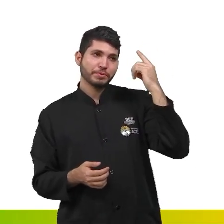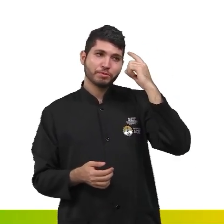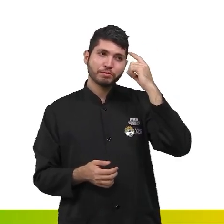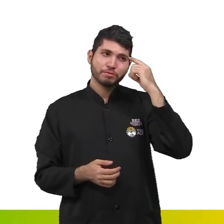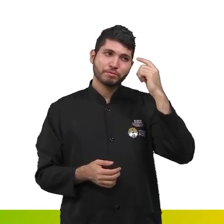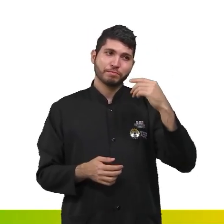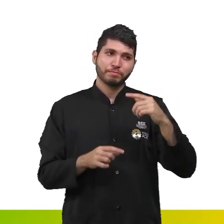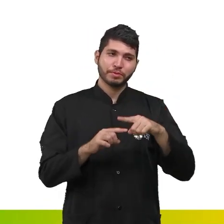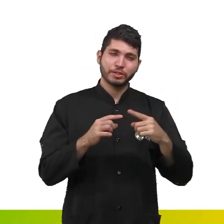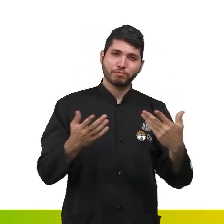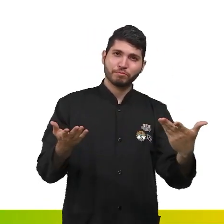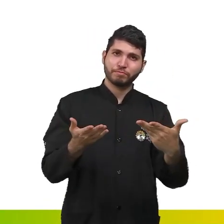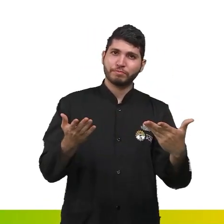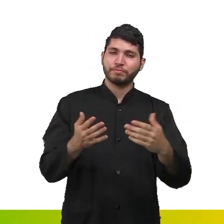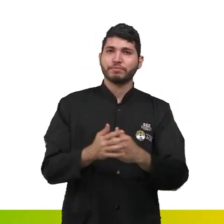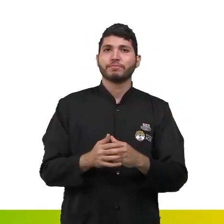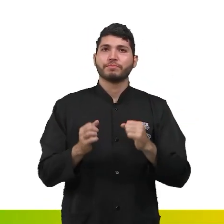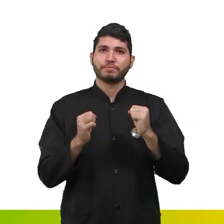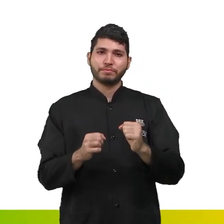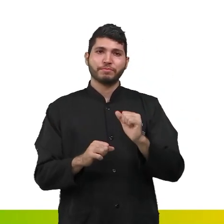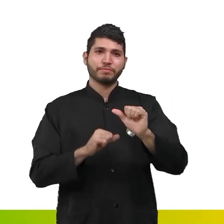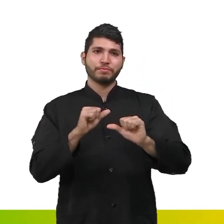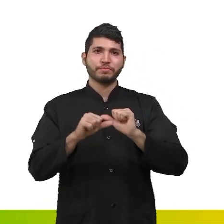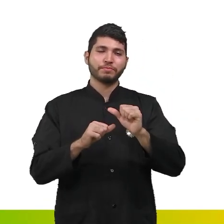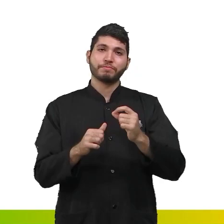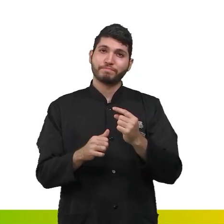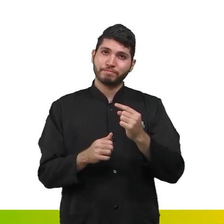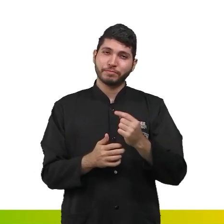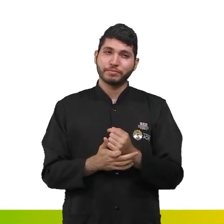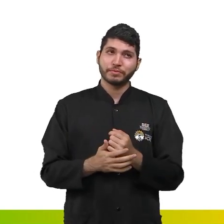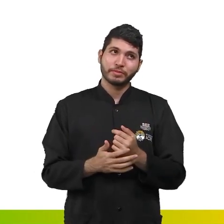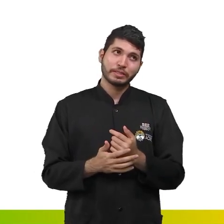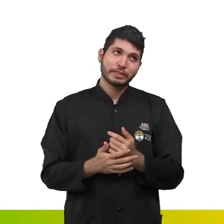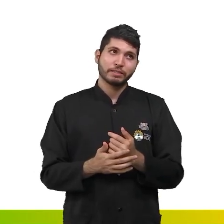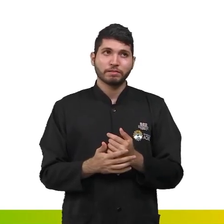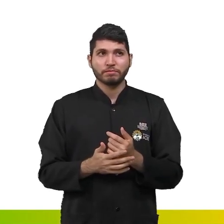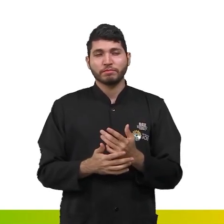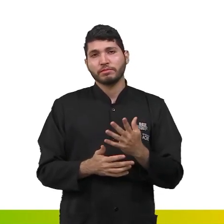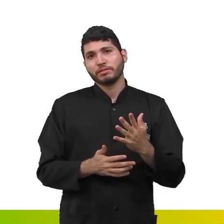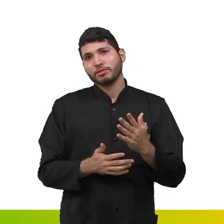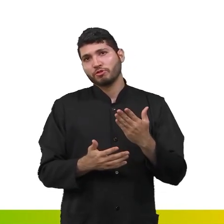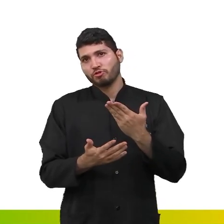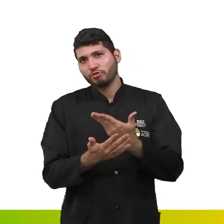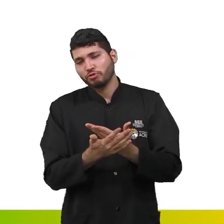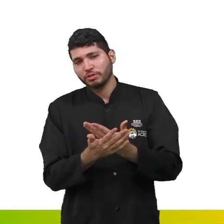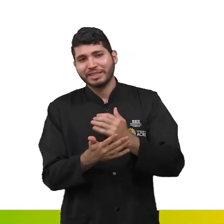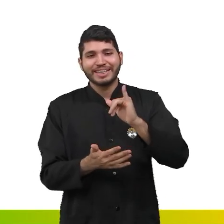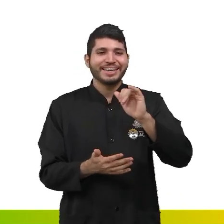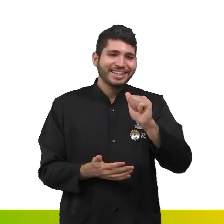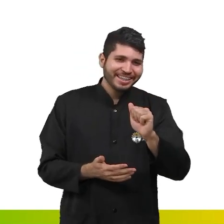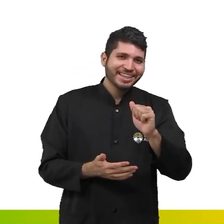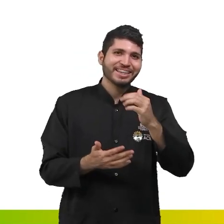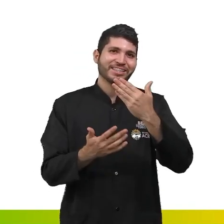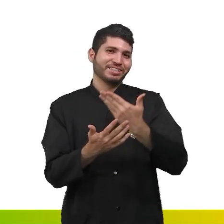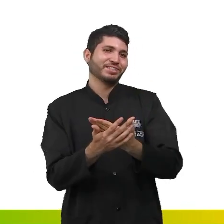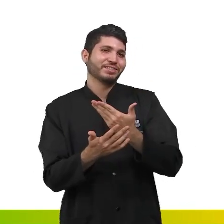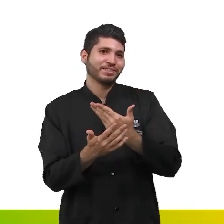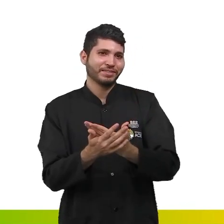alterada. Estudar para concurso. Olha o estudar do cidadão para concurso, ficar na